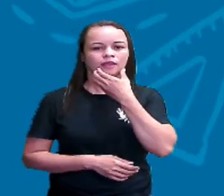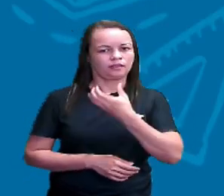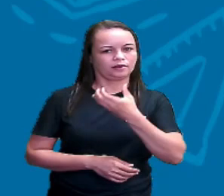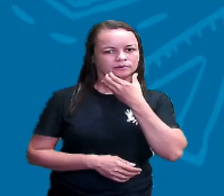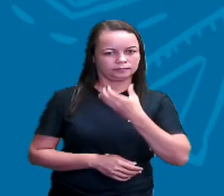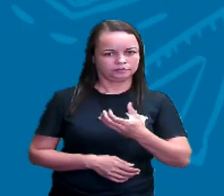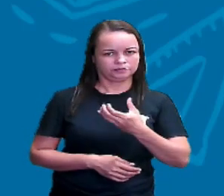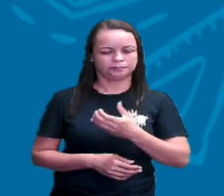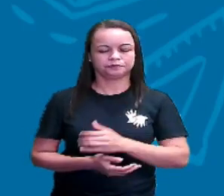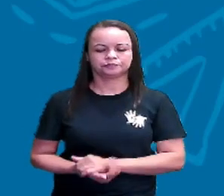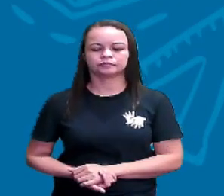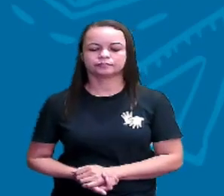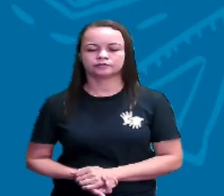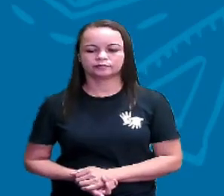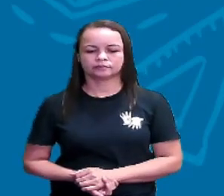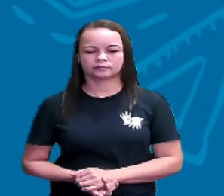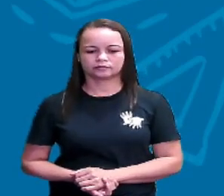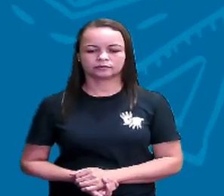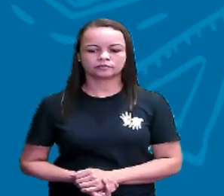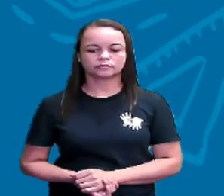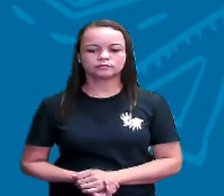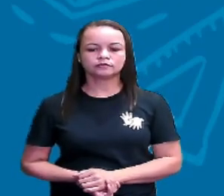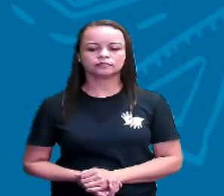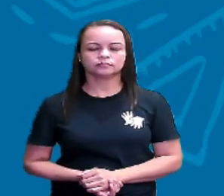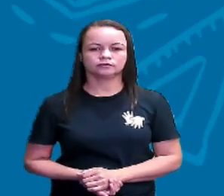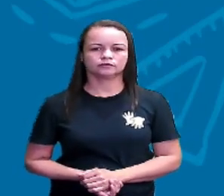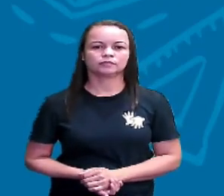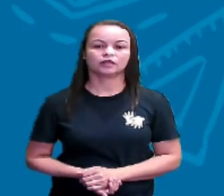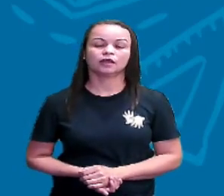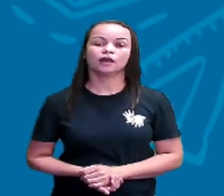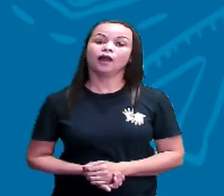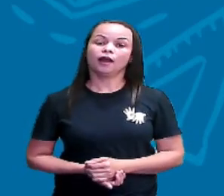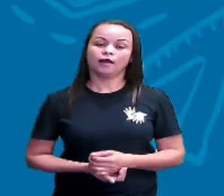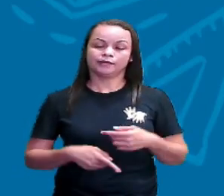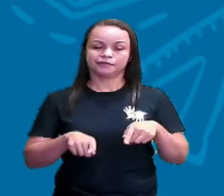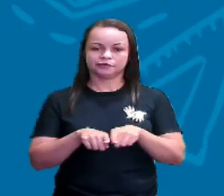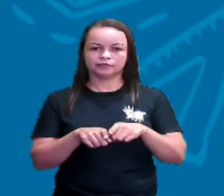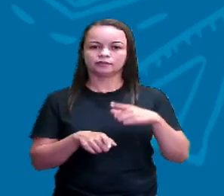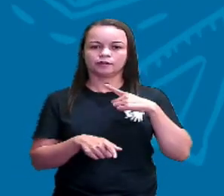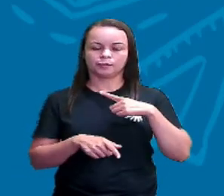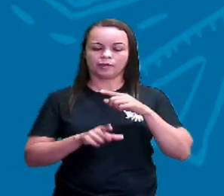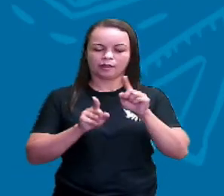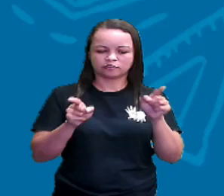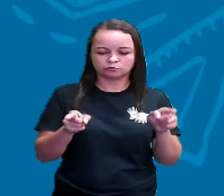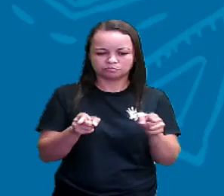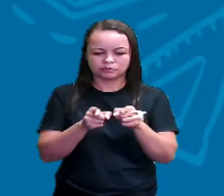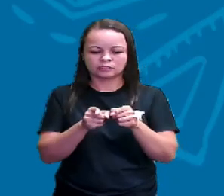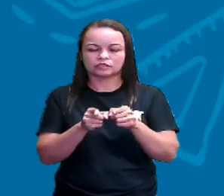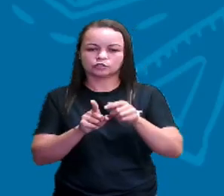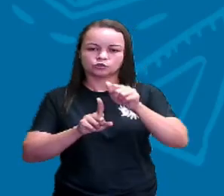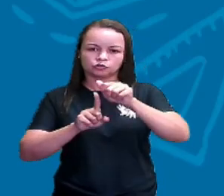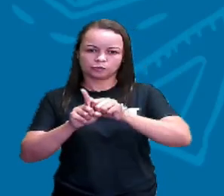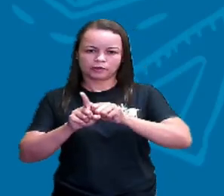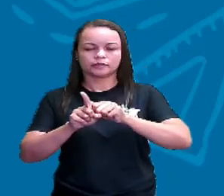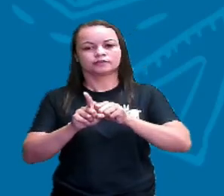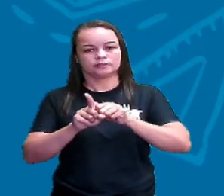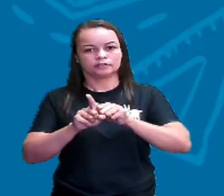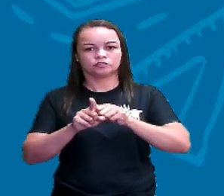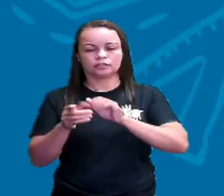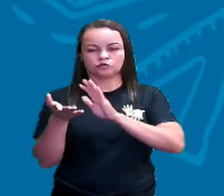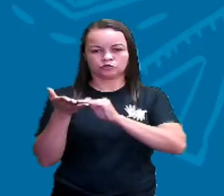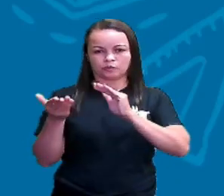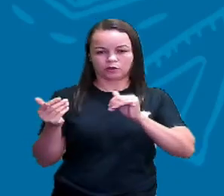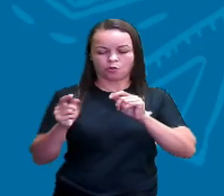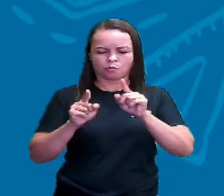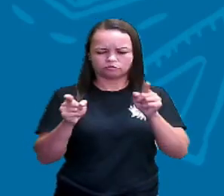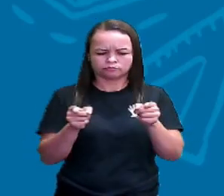dezembro, tá certo? E aí a gente tem as abreviações dos meses em língua espanhola. Às vezes a gente